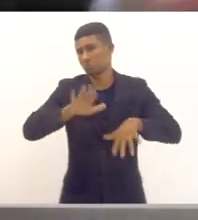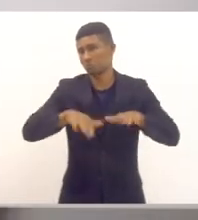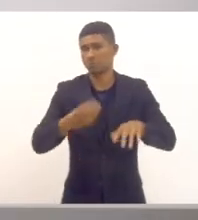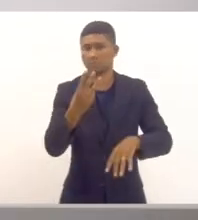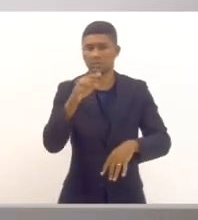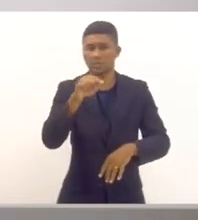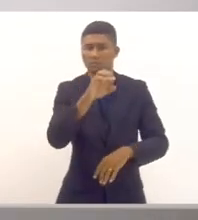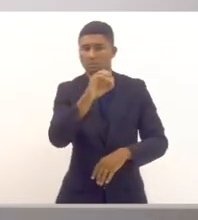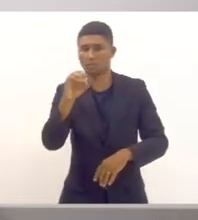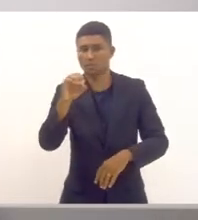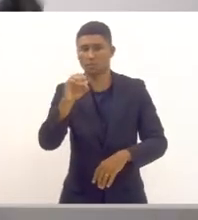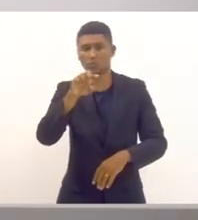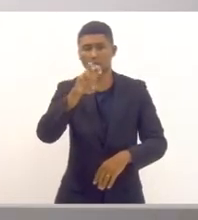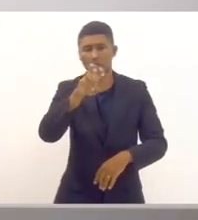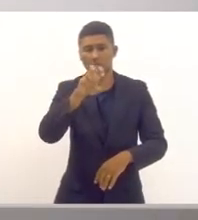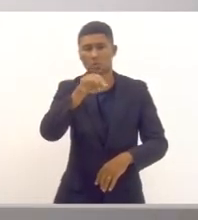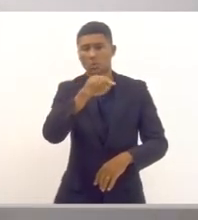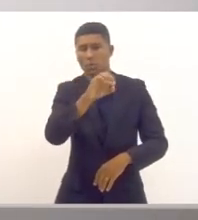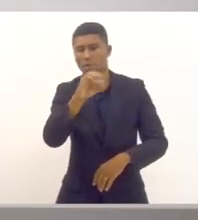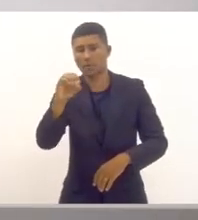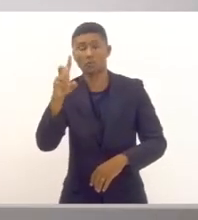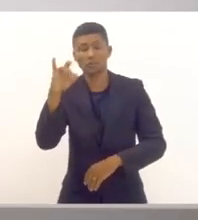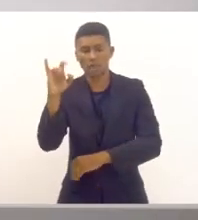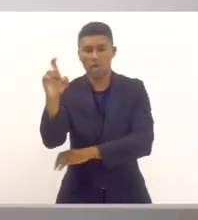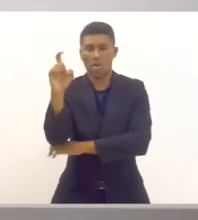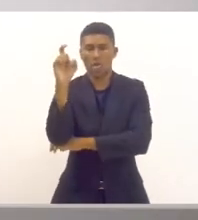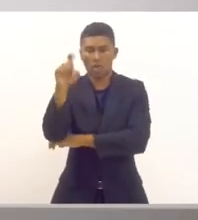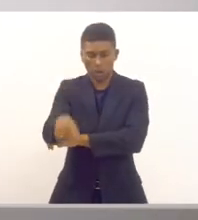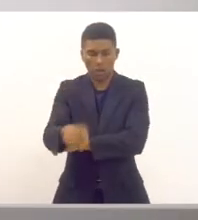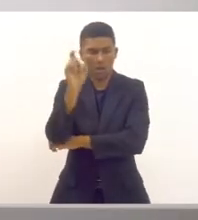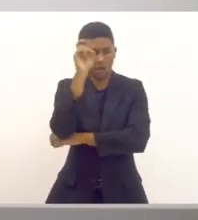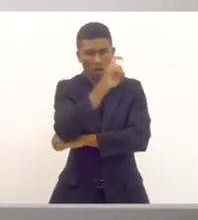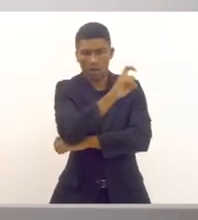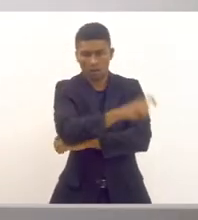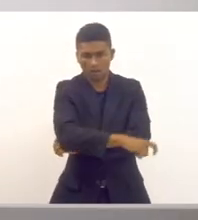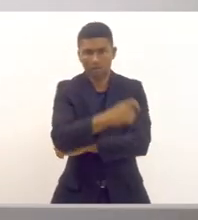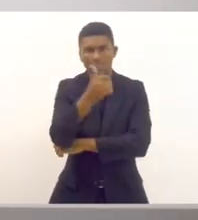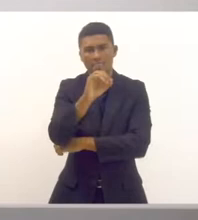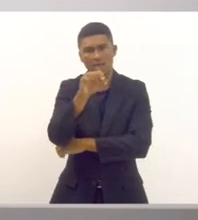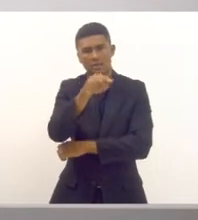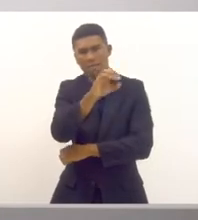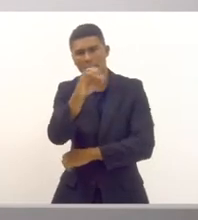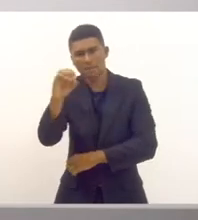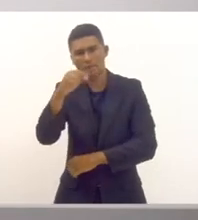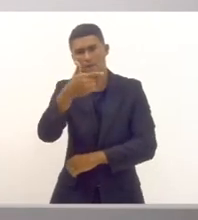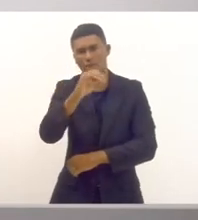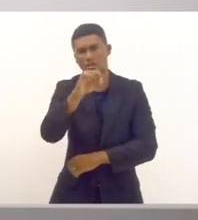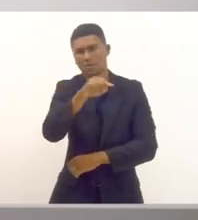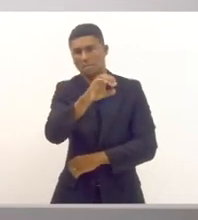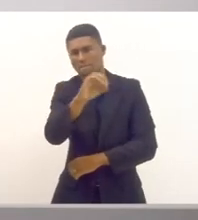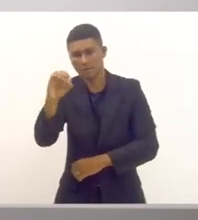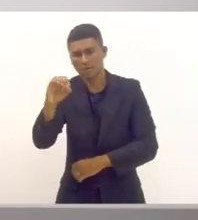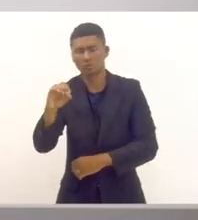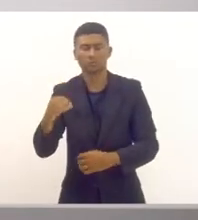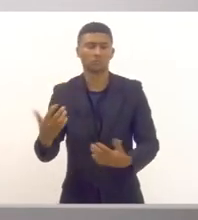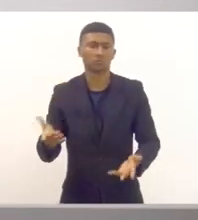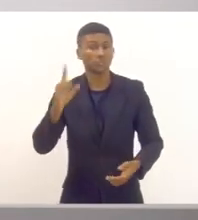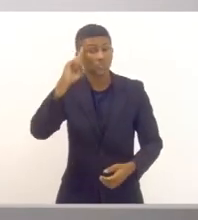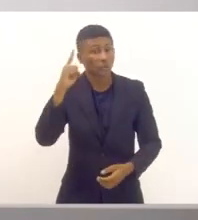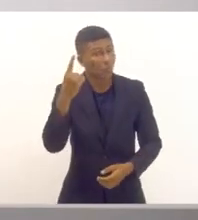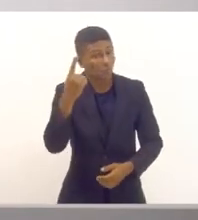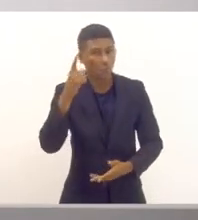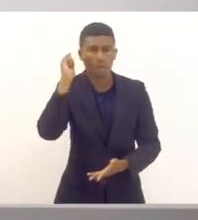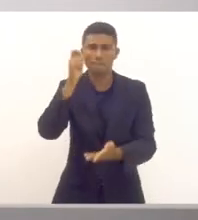um guindaste, 10 mil, se for um guindaste maior, 20 mil, uma diária de veículo. Você, às